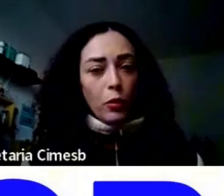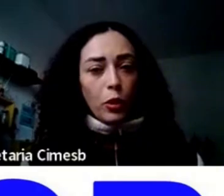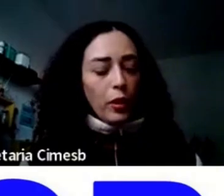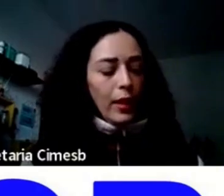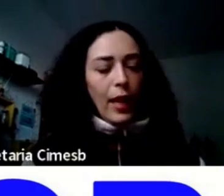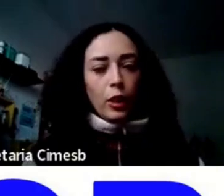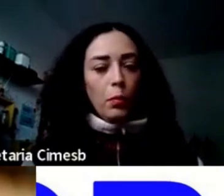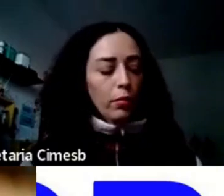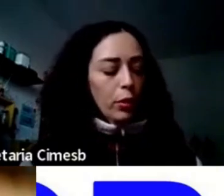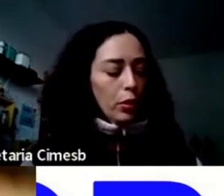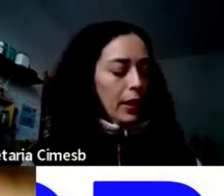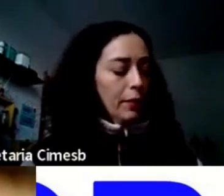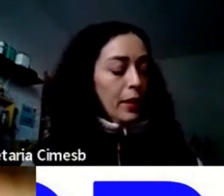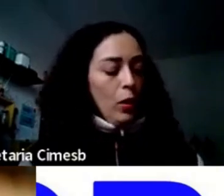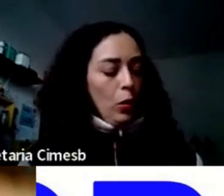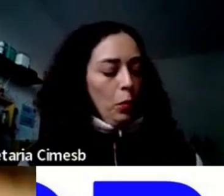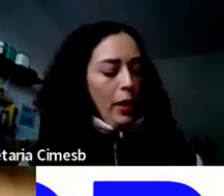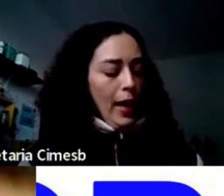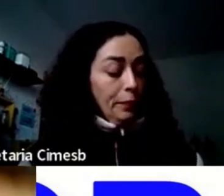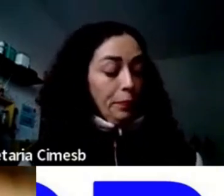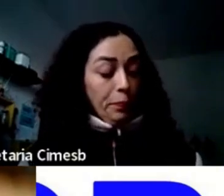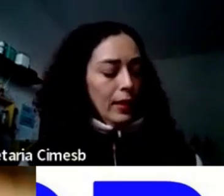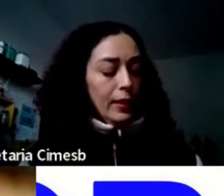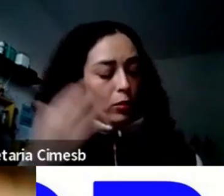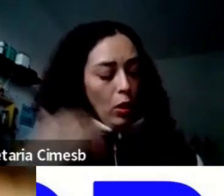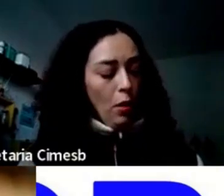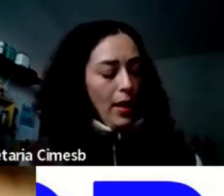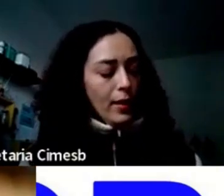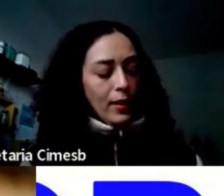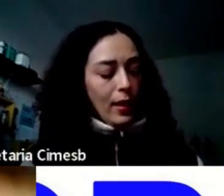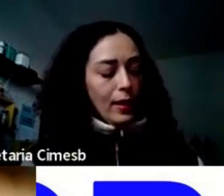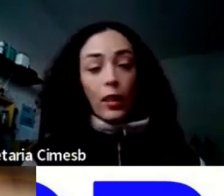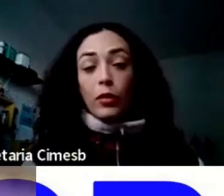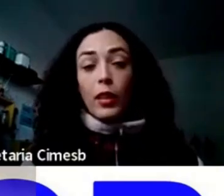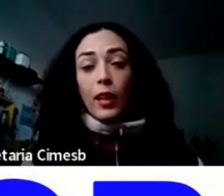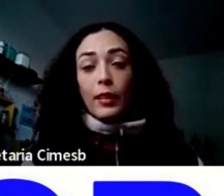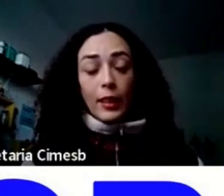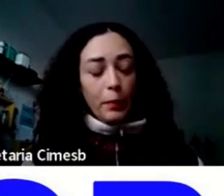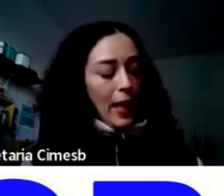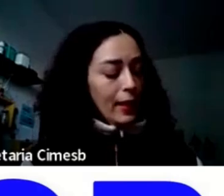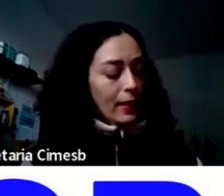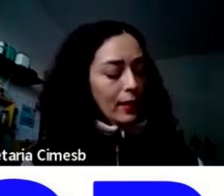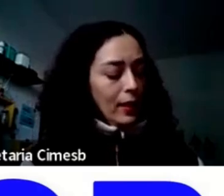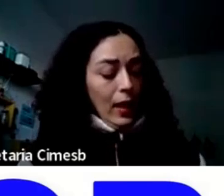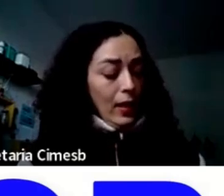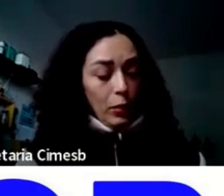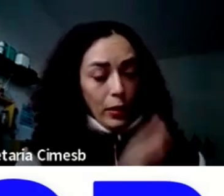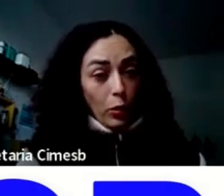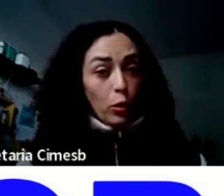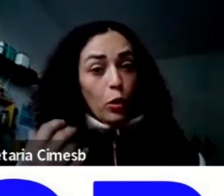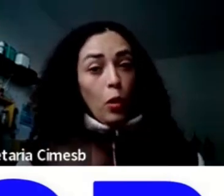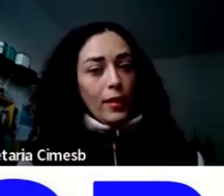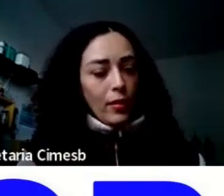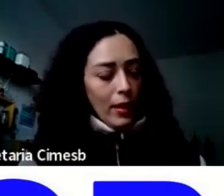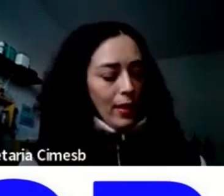por questão de curiosidade, como funciona o braille. Então, começa essa questão das placas, e aí